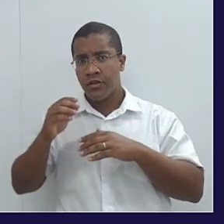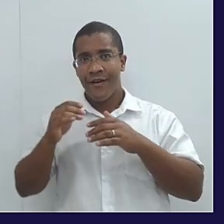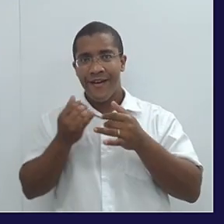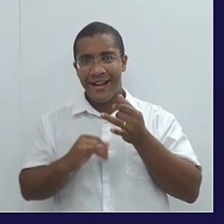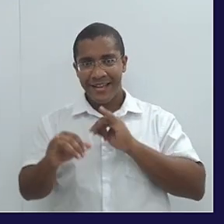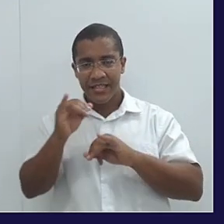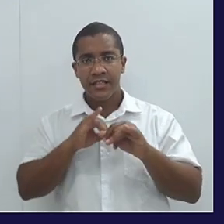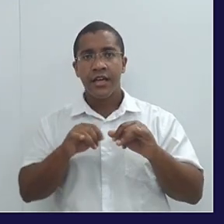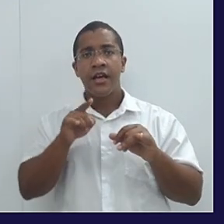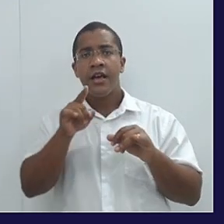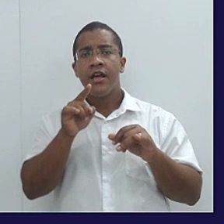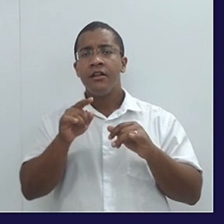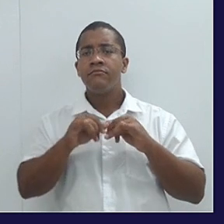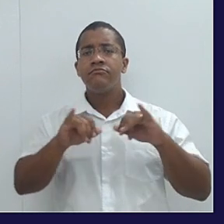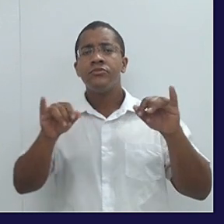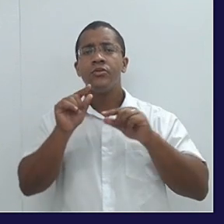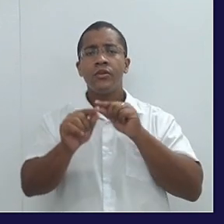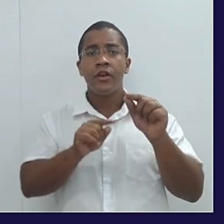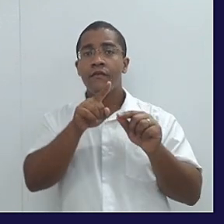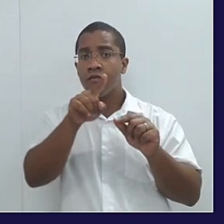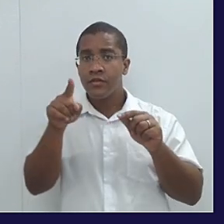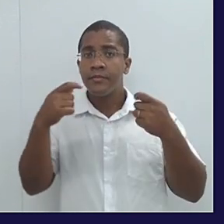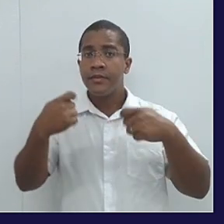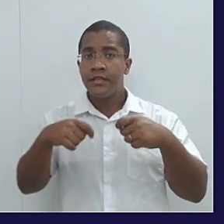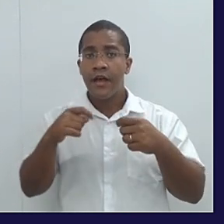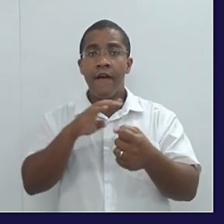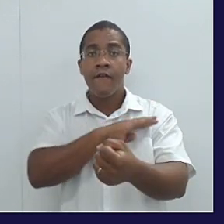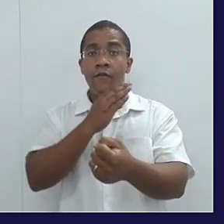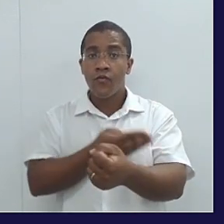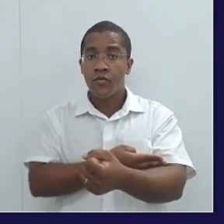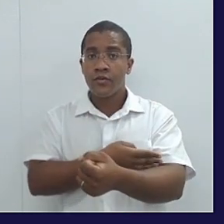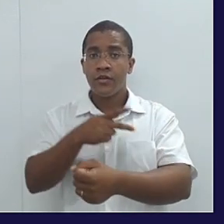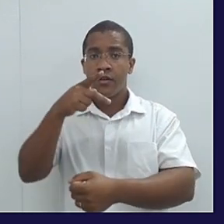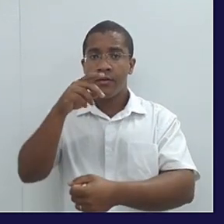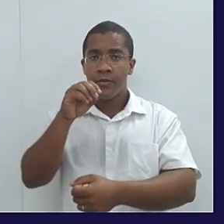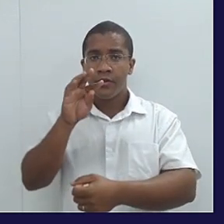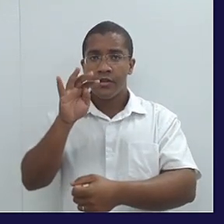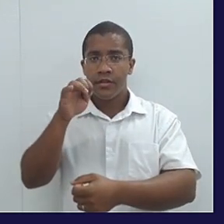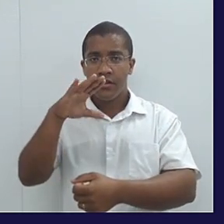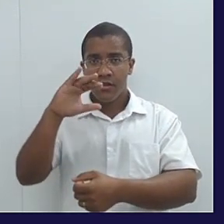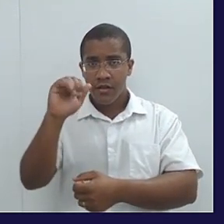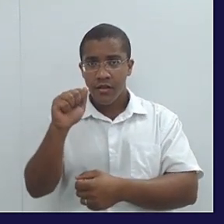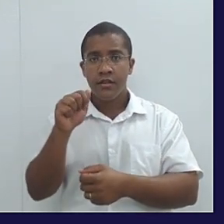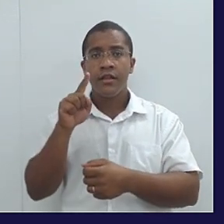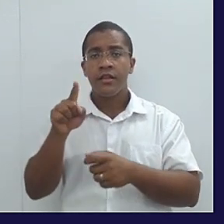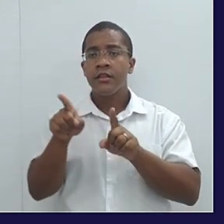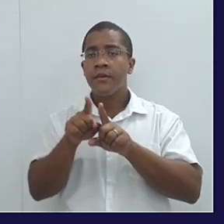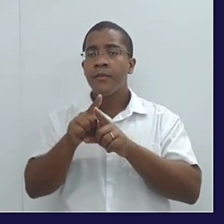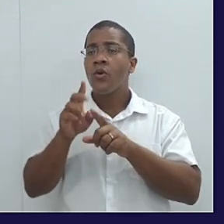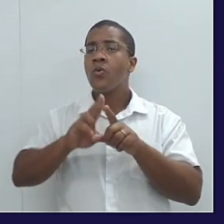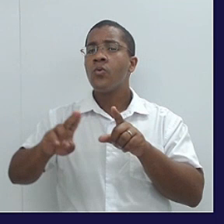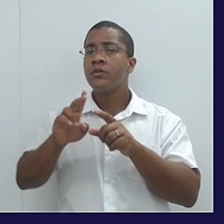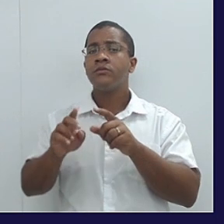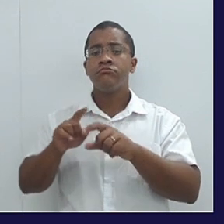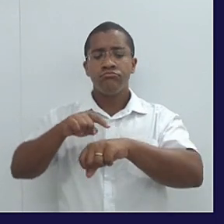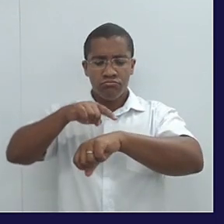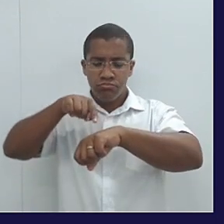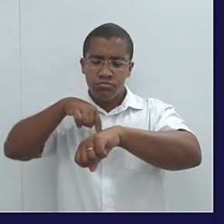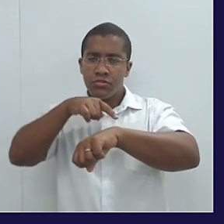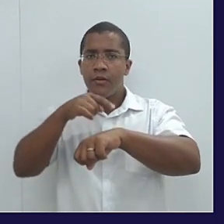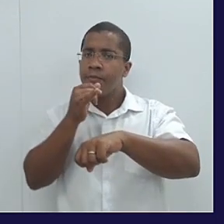o consumidor ele deve considerar a potência aí dos aparelhos e o seu tempo de utilização no